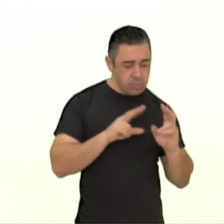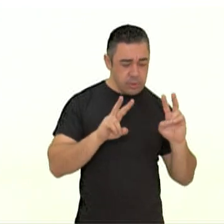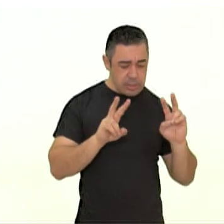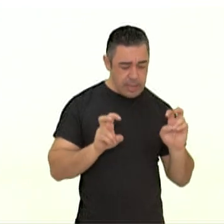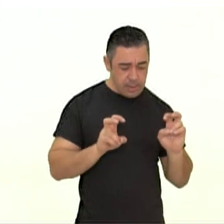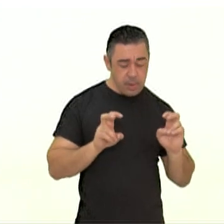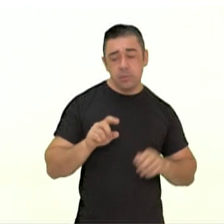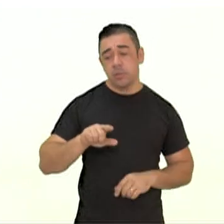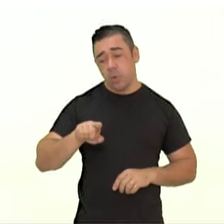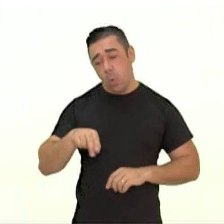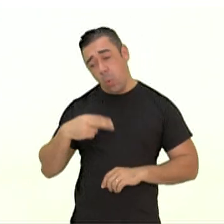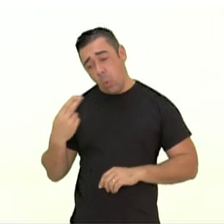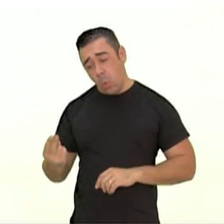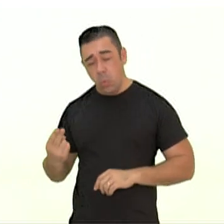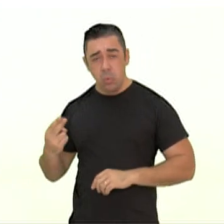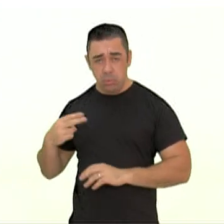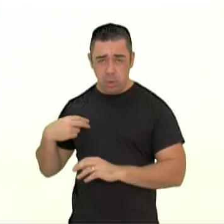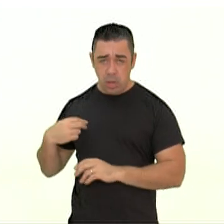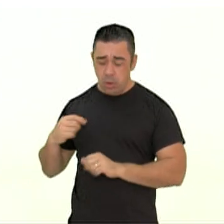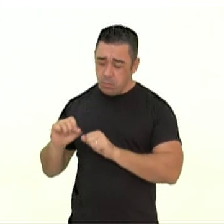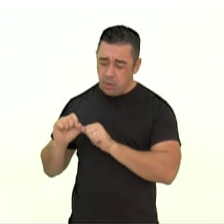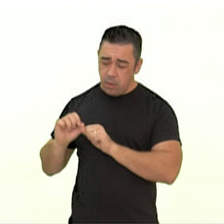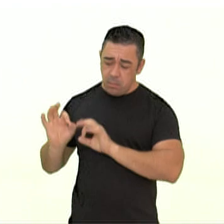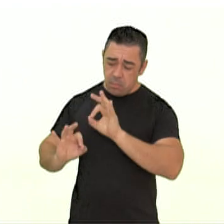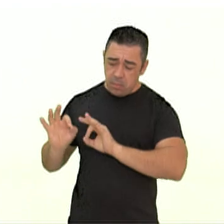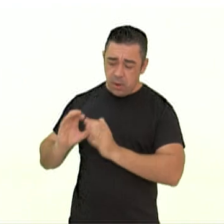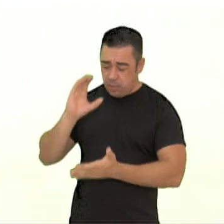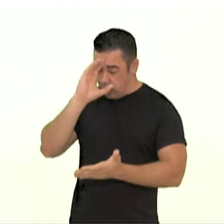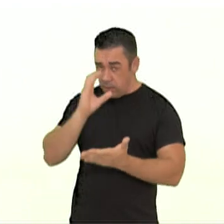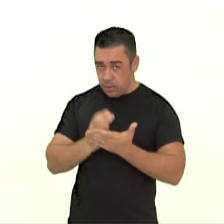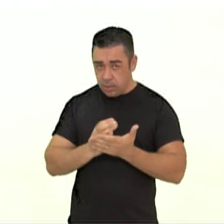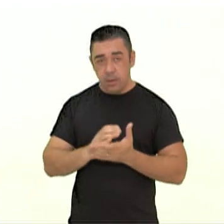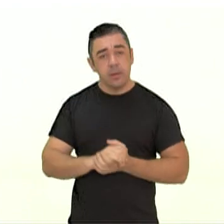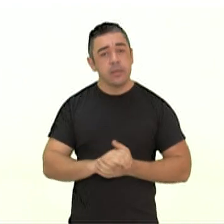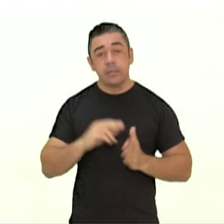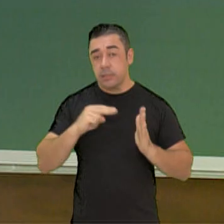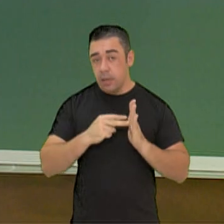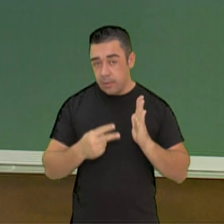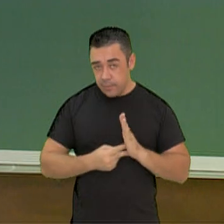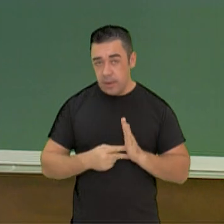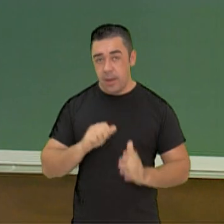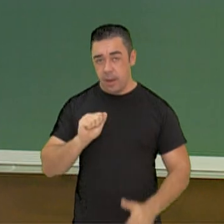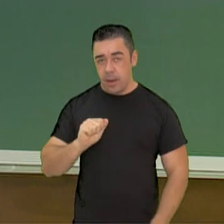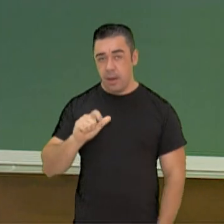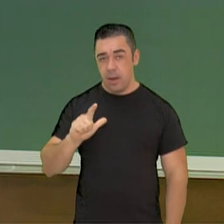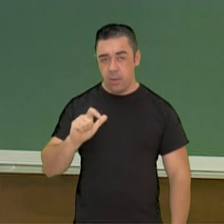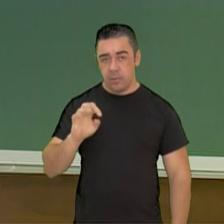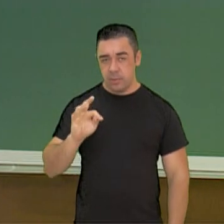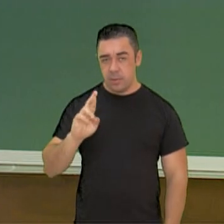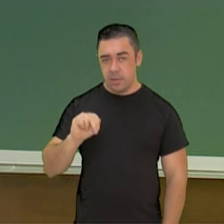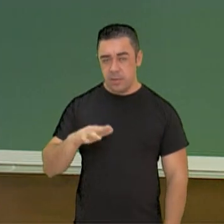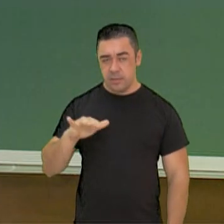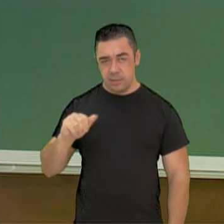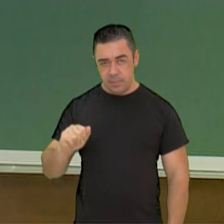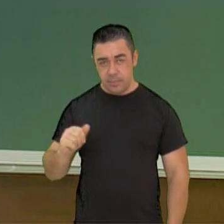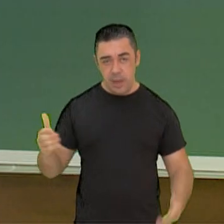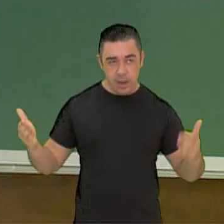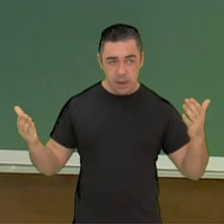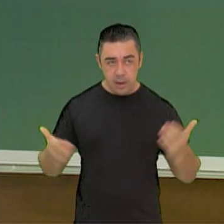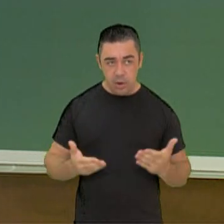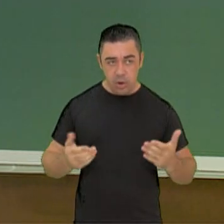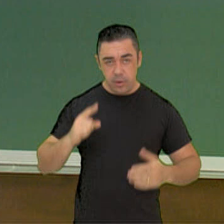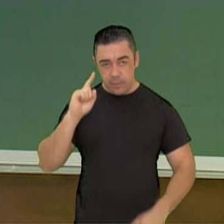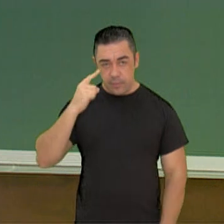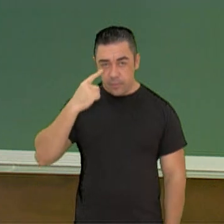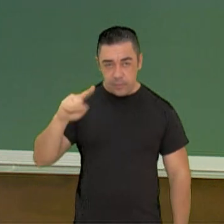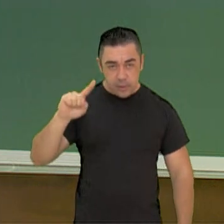temática, ora esquematizo a tese. Nos lembra a alternância. Lembram lá? Então agora